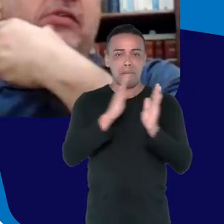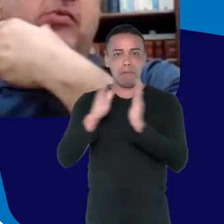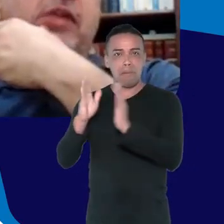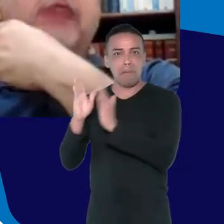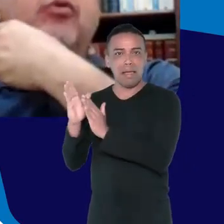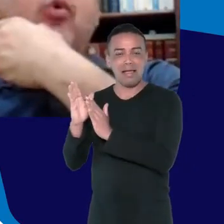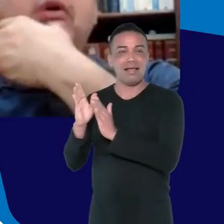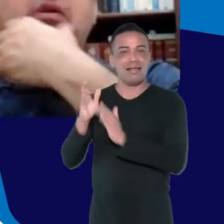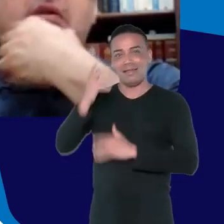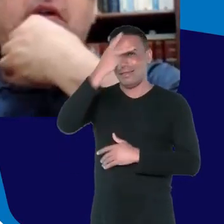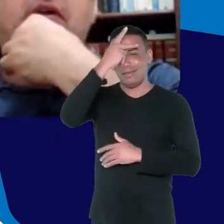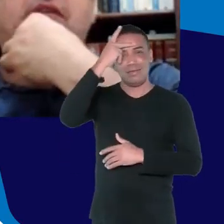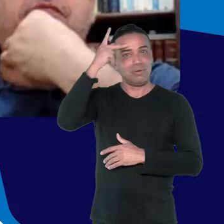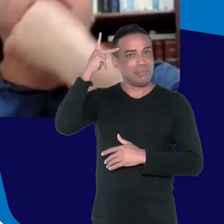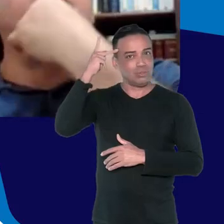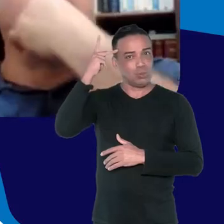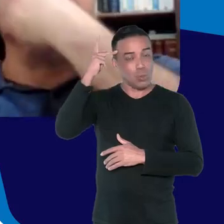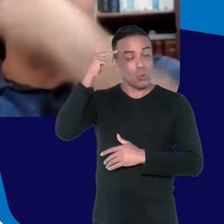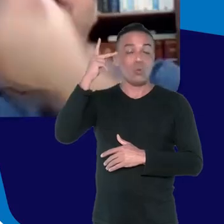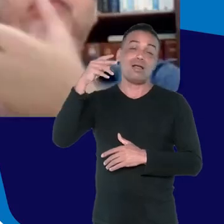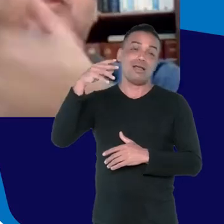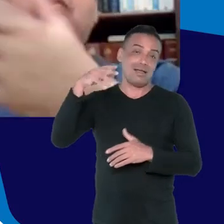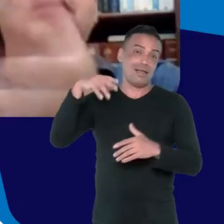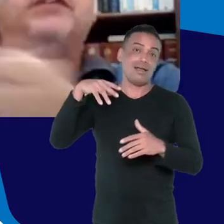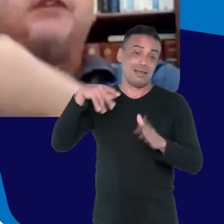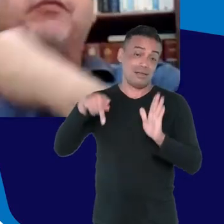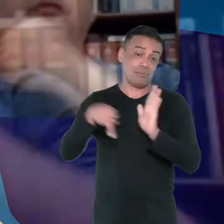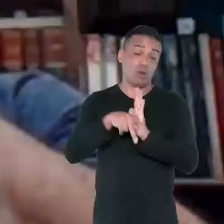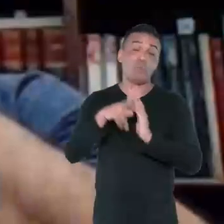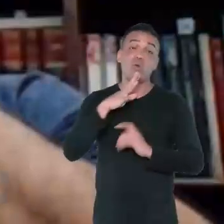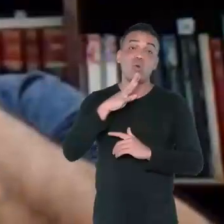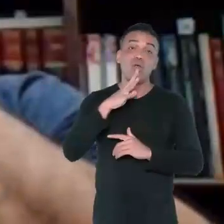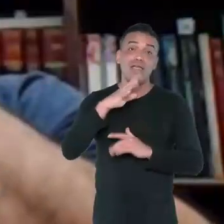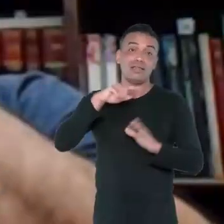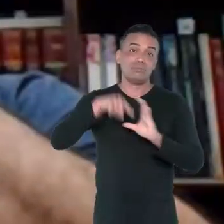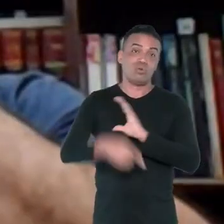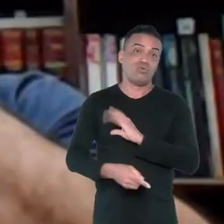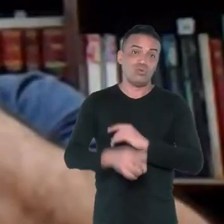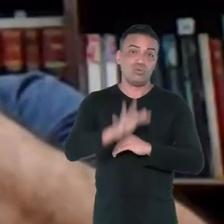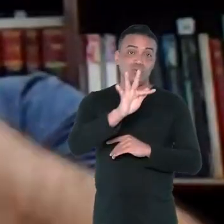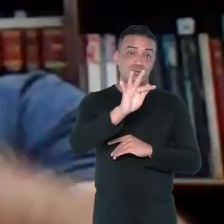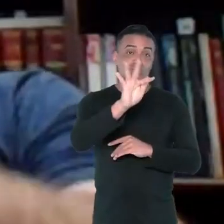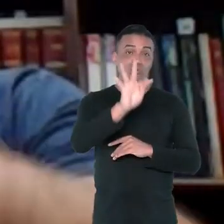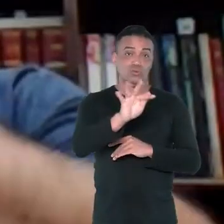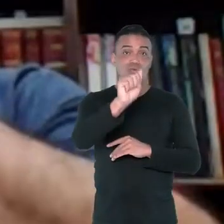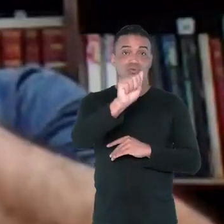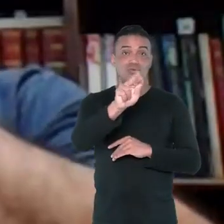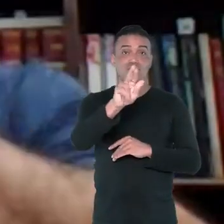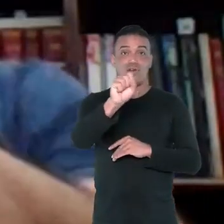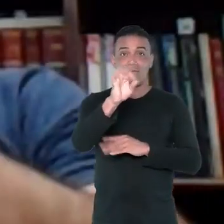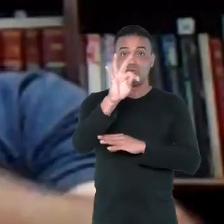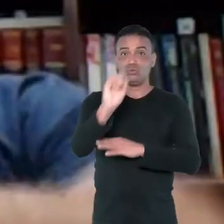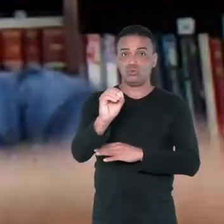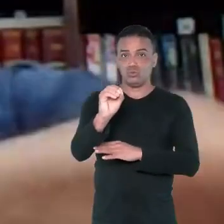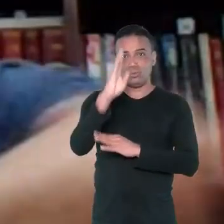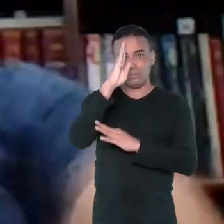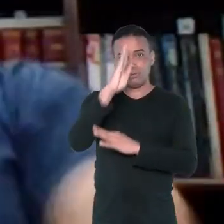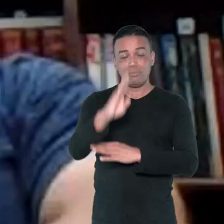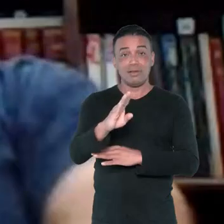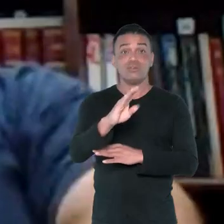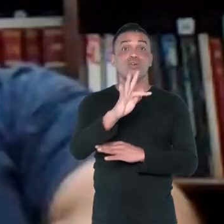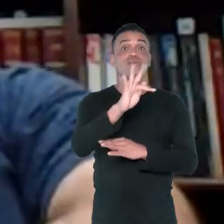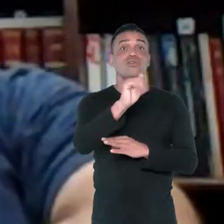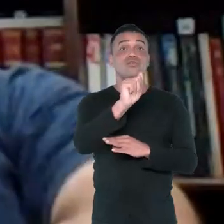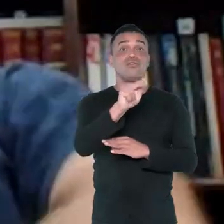que o leitor faustiano, um leitor que conhece a fundo a obra de Fausto, e principalmente o Fausto de